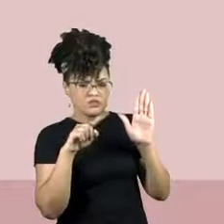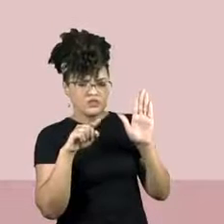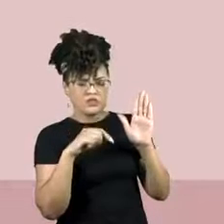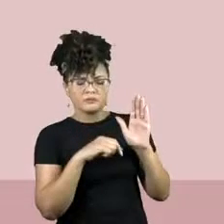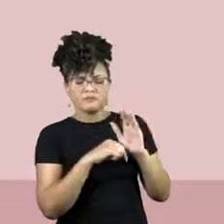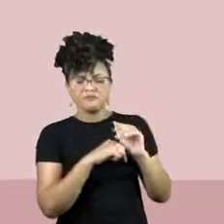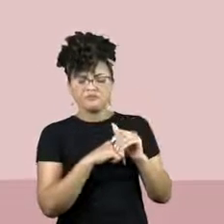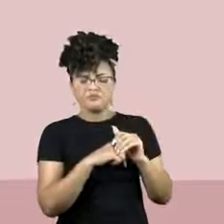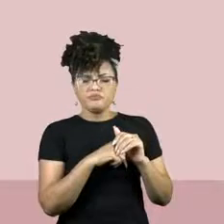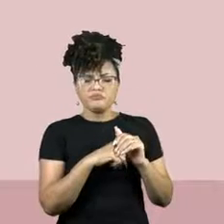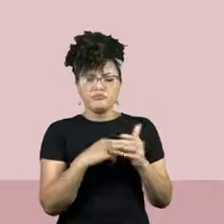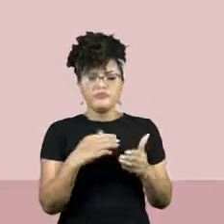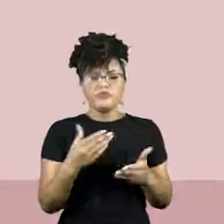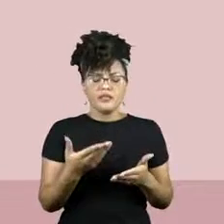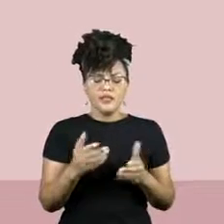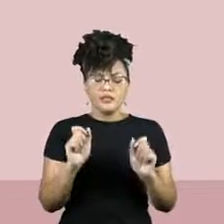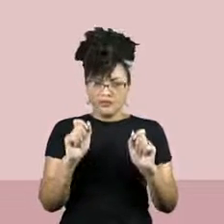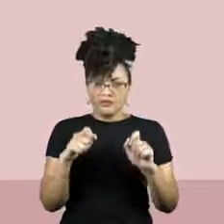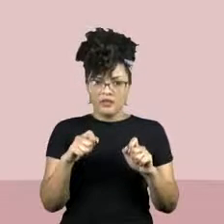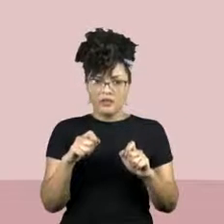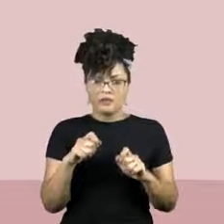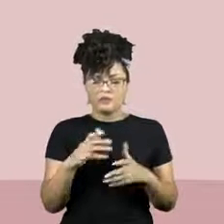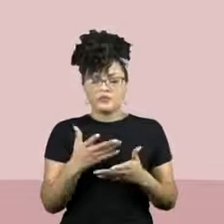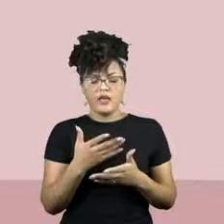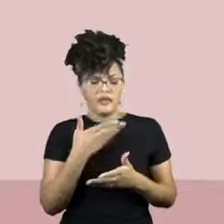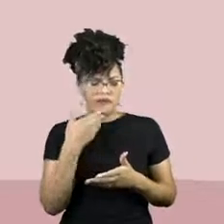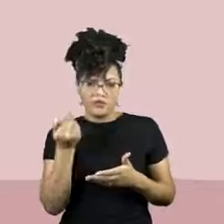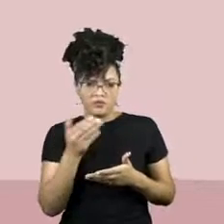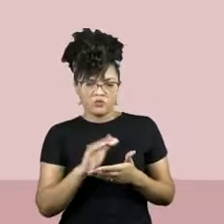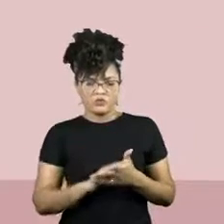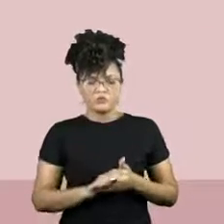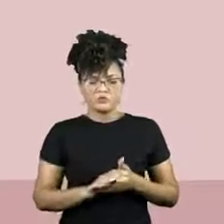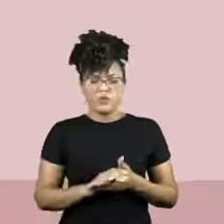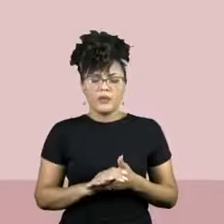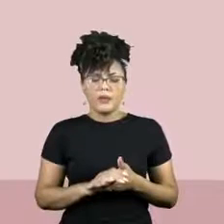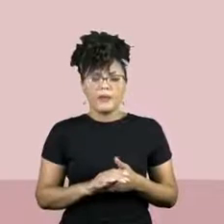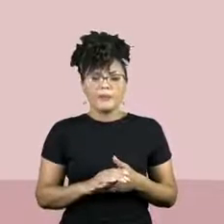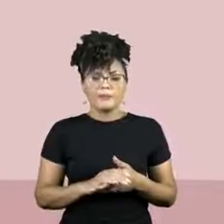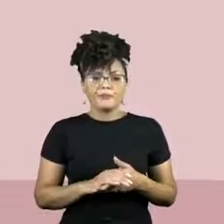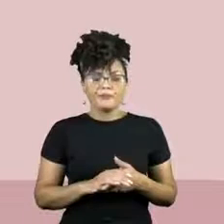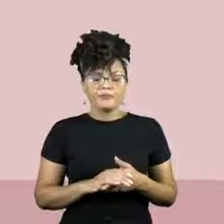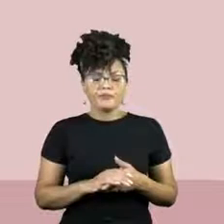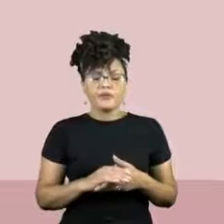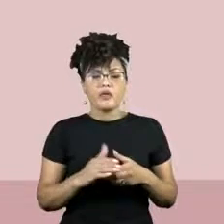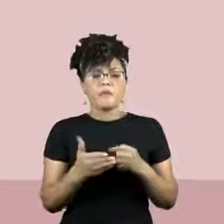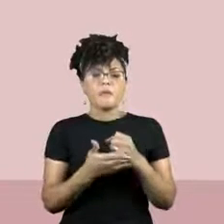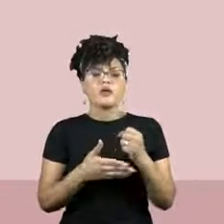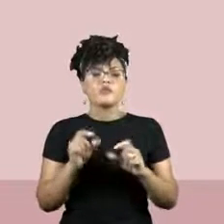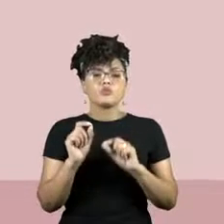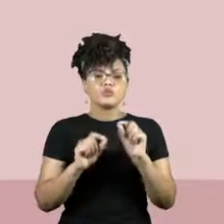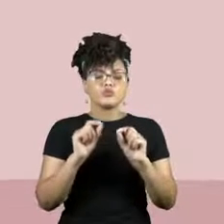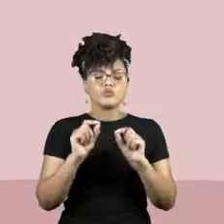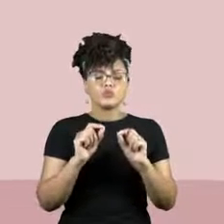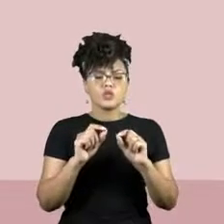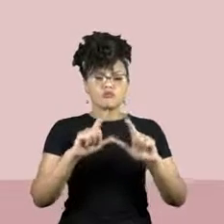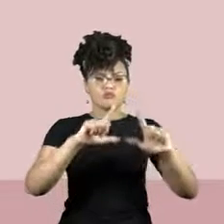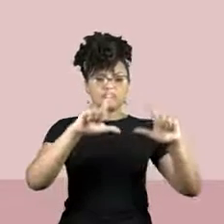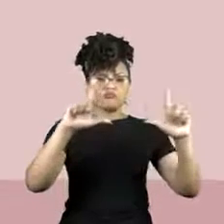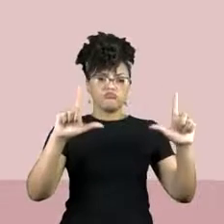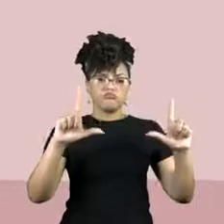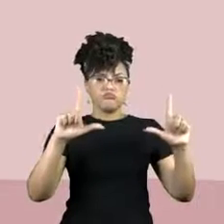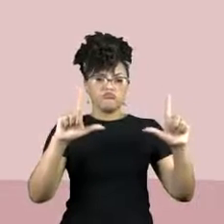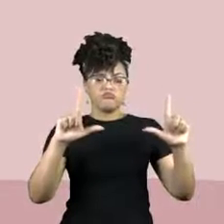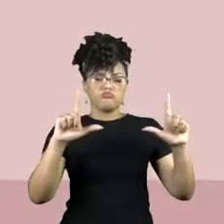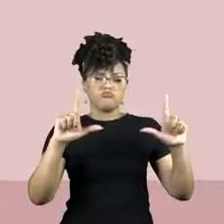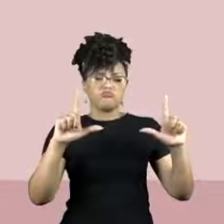slide, ou quem estiver online já pode fazer isso. Tá? Basicamente, o que a gente possui aqui, né, dentro de uma interface de software.